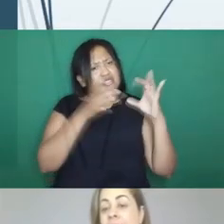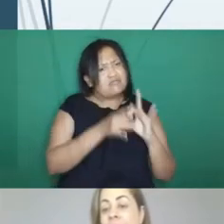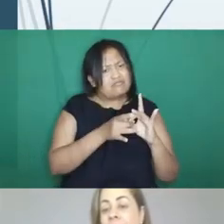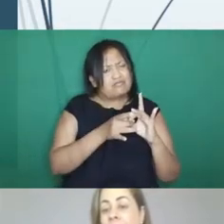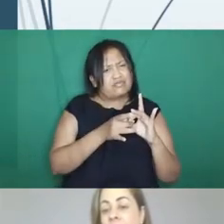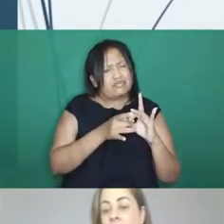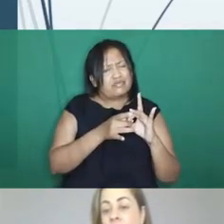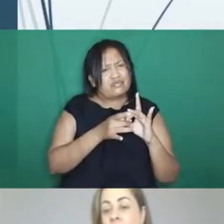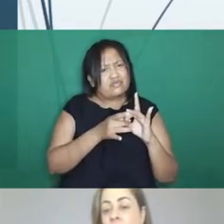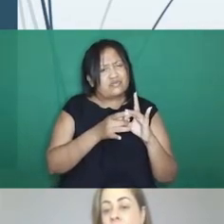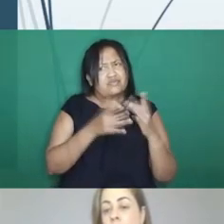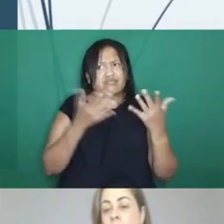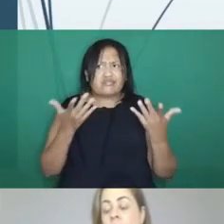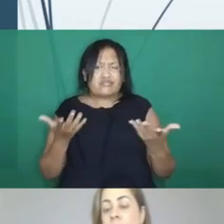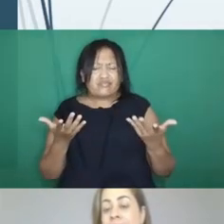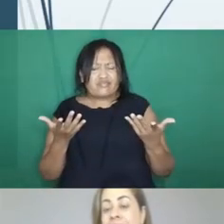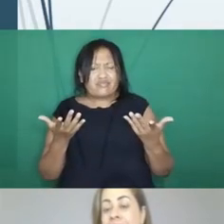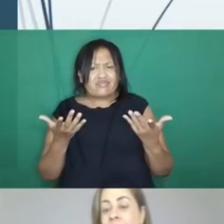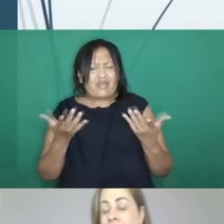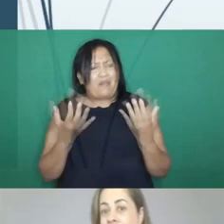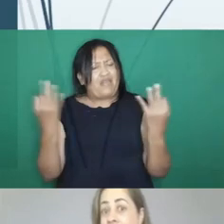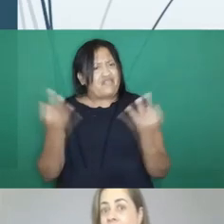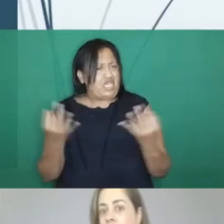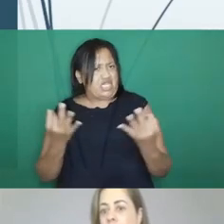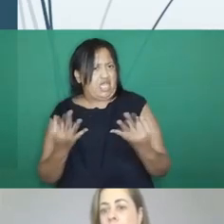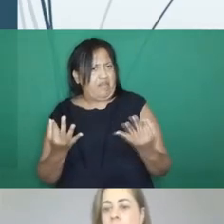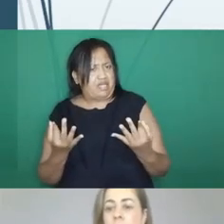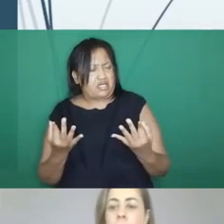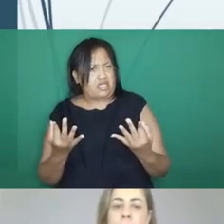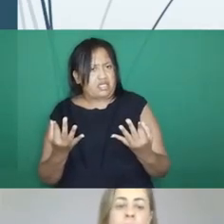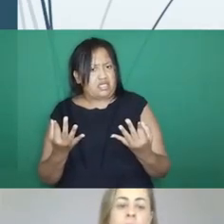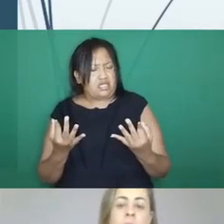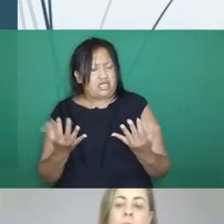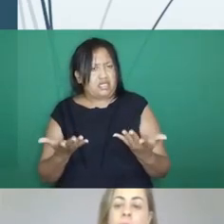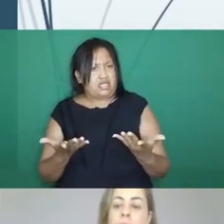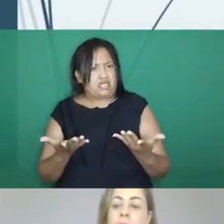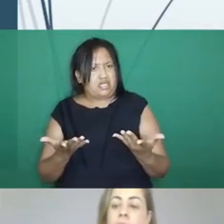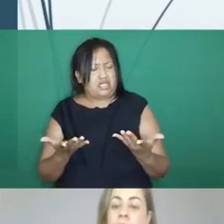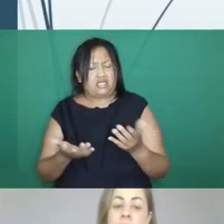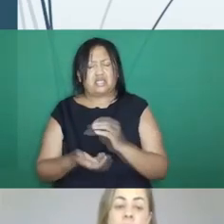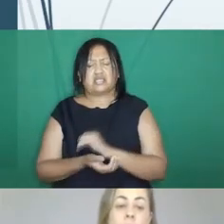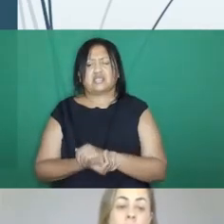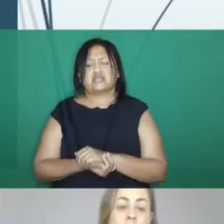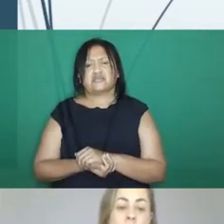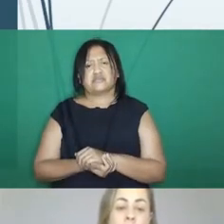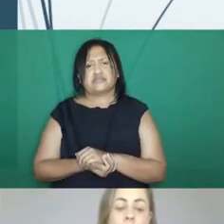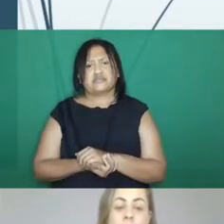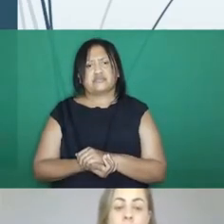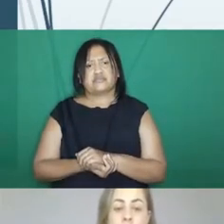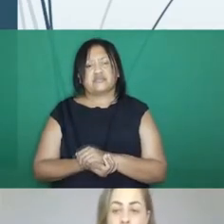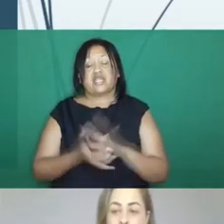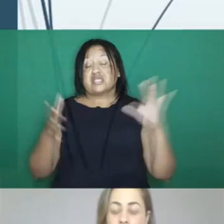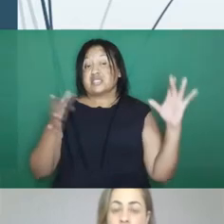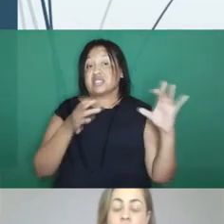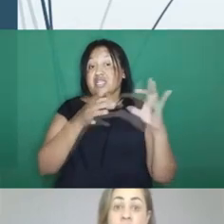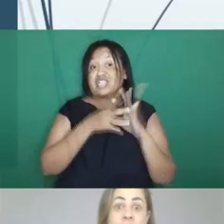se encaixem Fit nitly Exatamente é Indaia um date